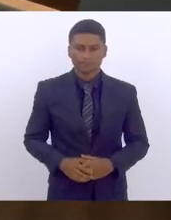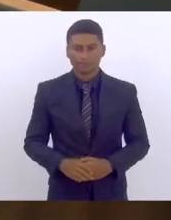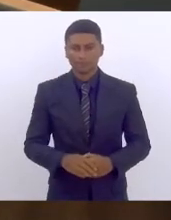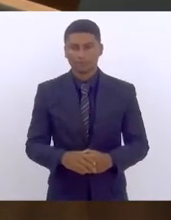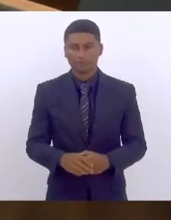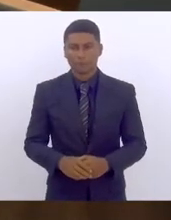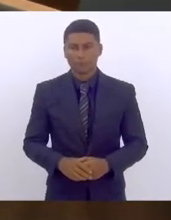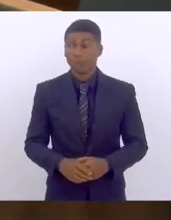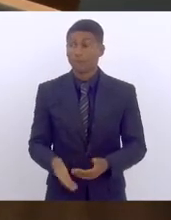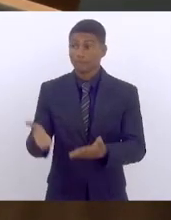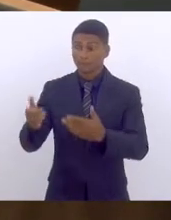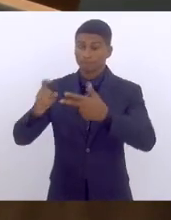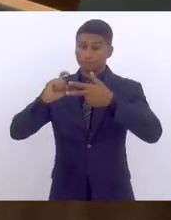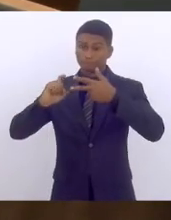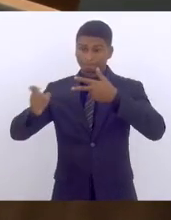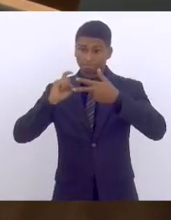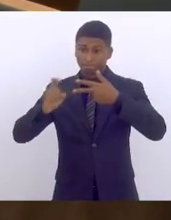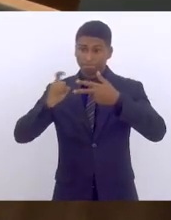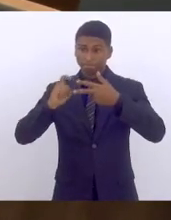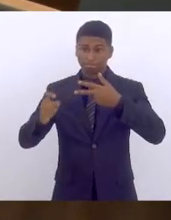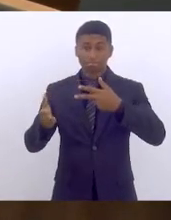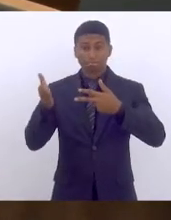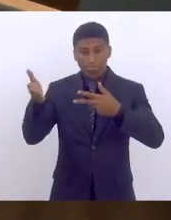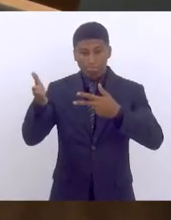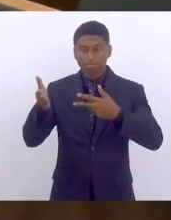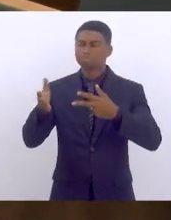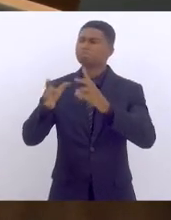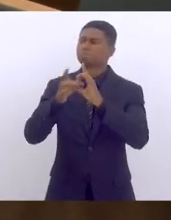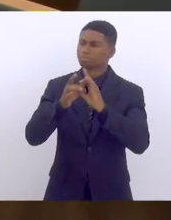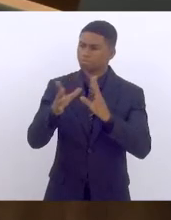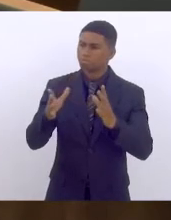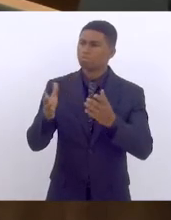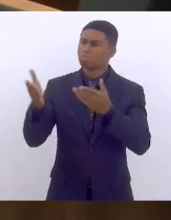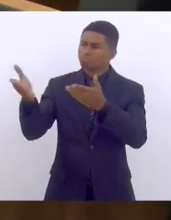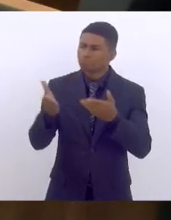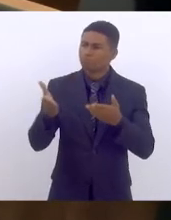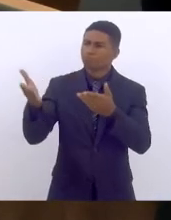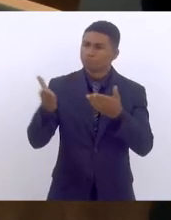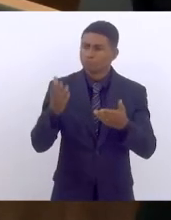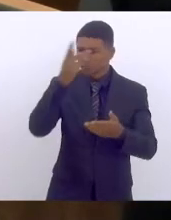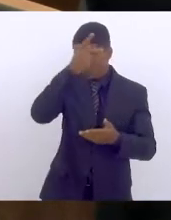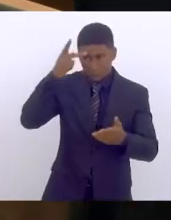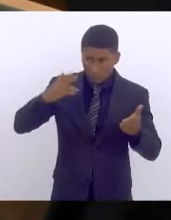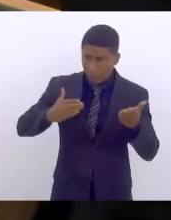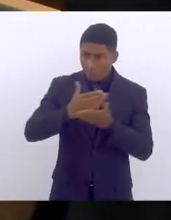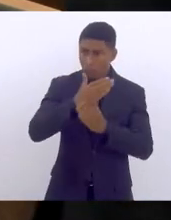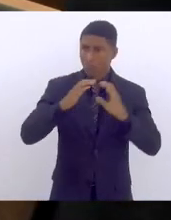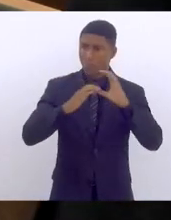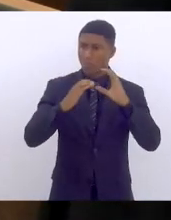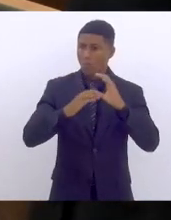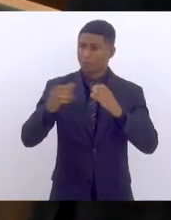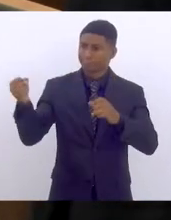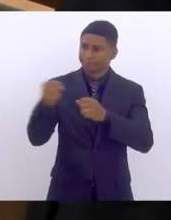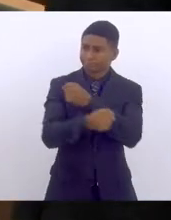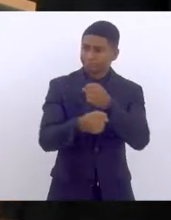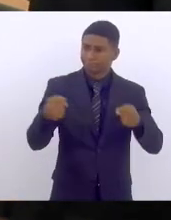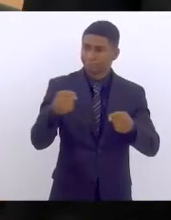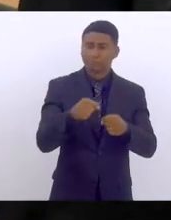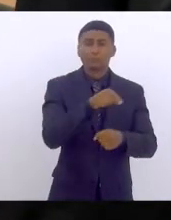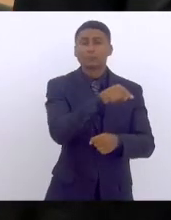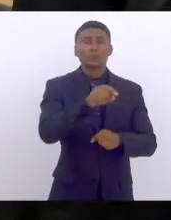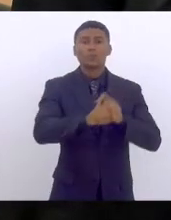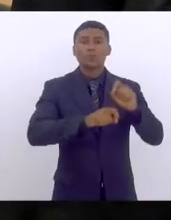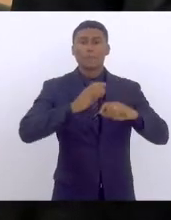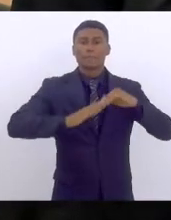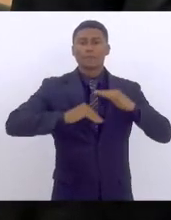que autoriza o Poder Executivo a convocar todos os aprovados no concurso público para o provimento de cargo investigador policial da